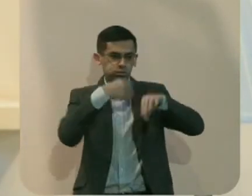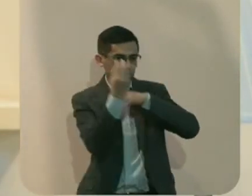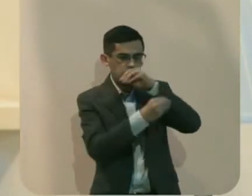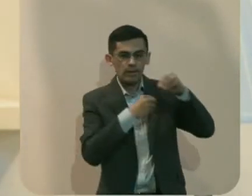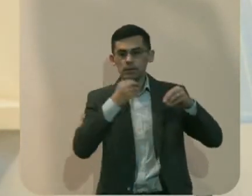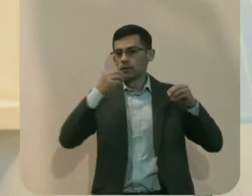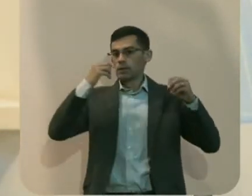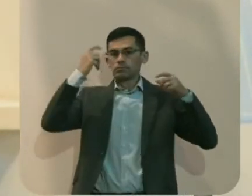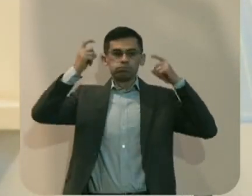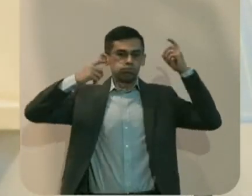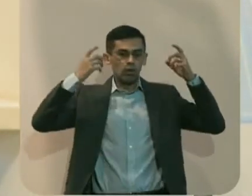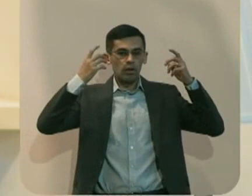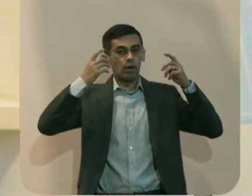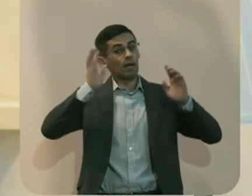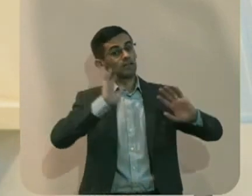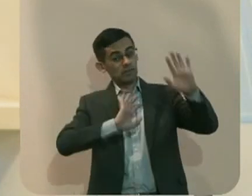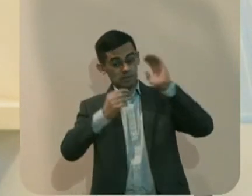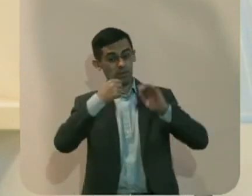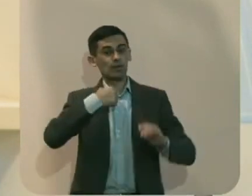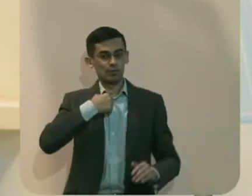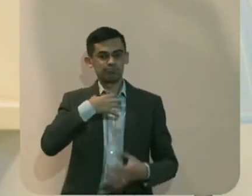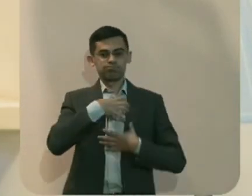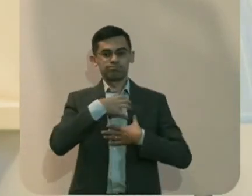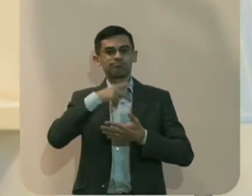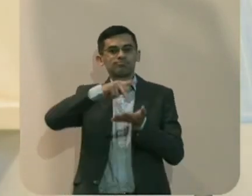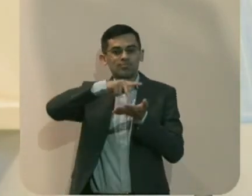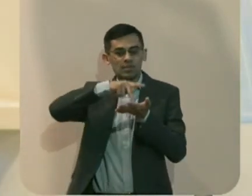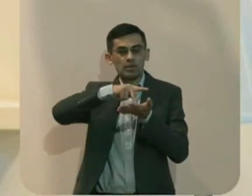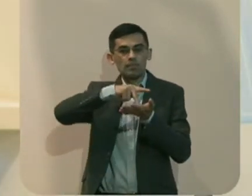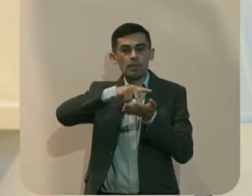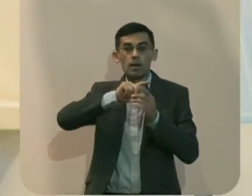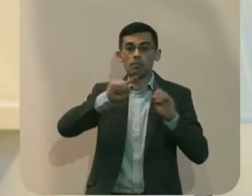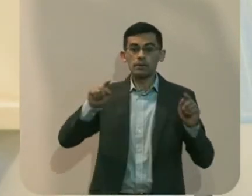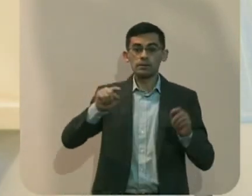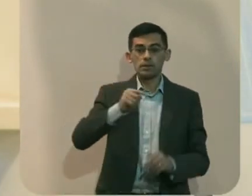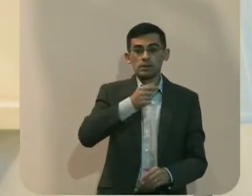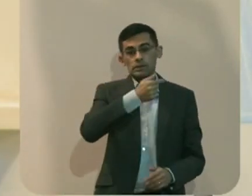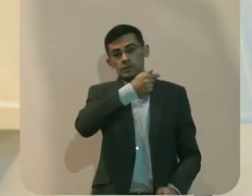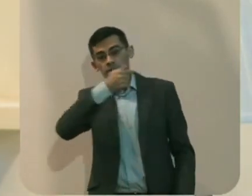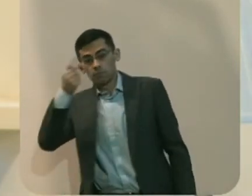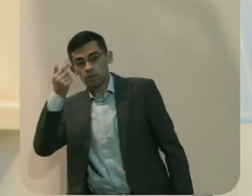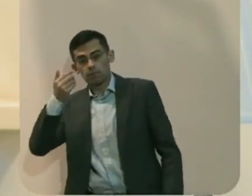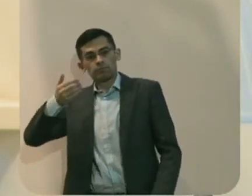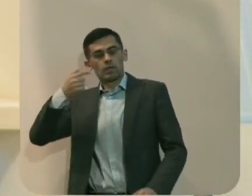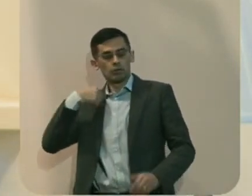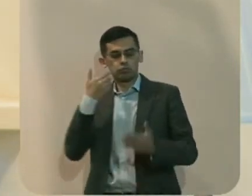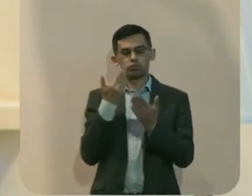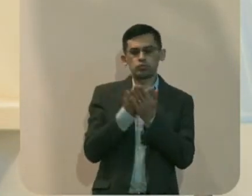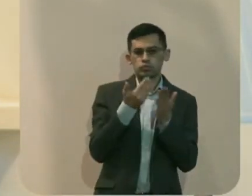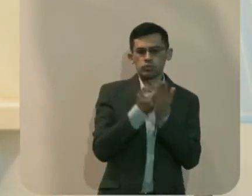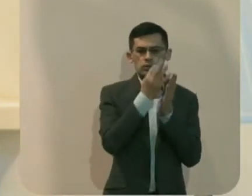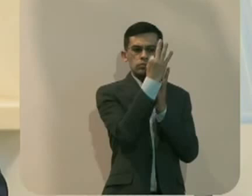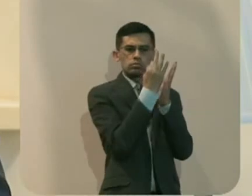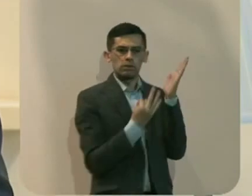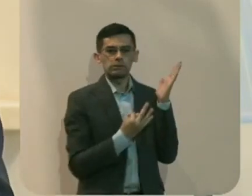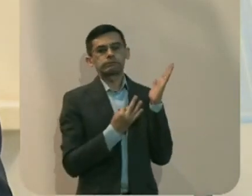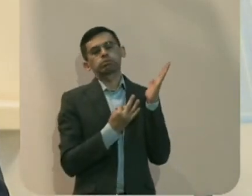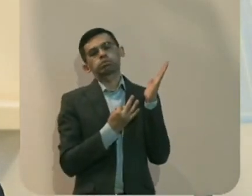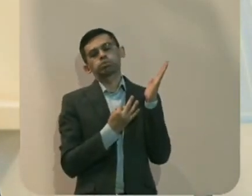nos processos, pelo menos eu tenho sentido isso. A semana que eu estava estudando aqui esse texto, essa